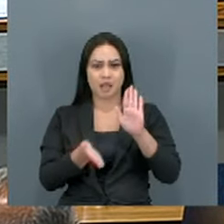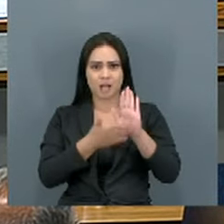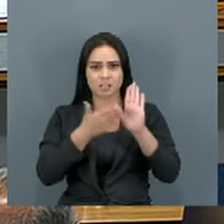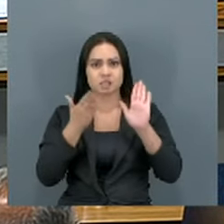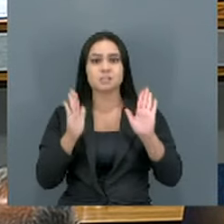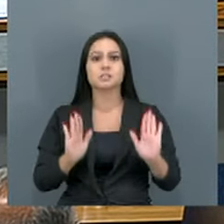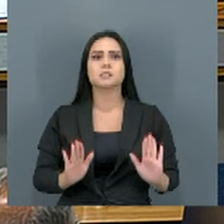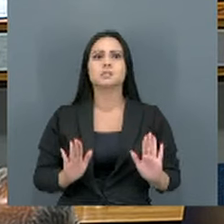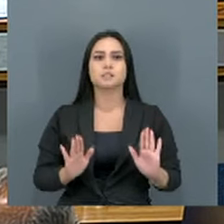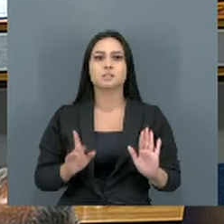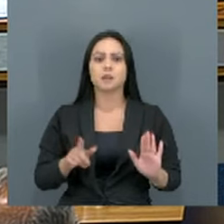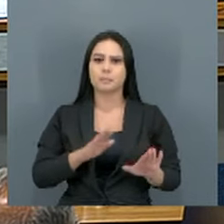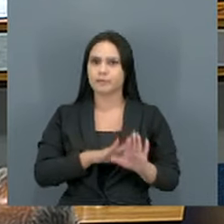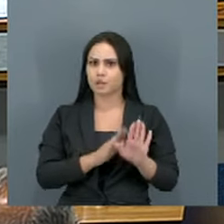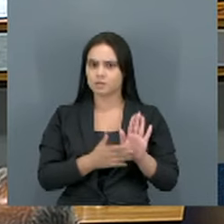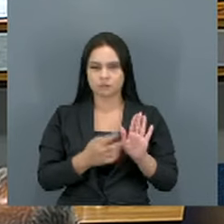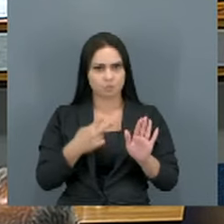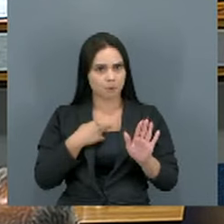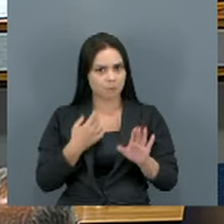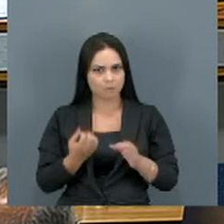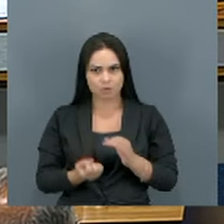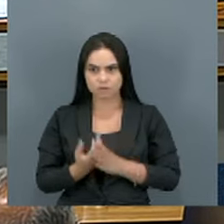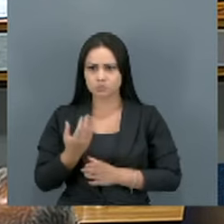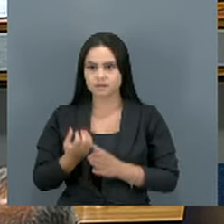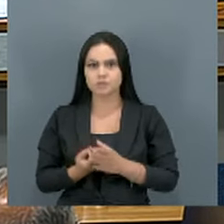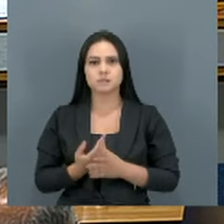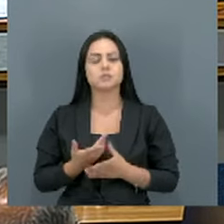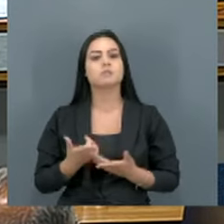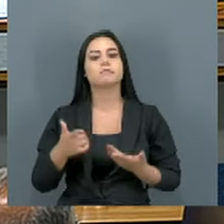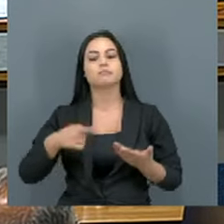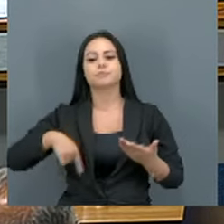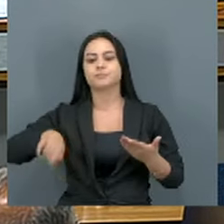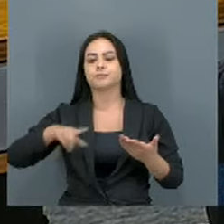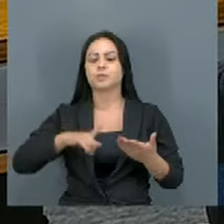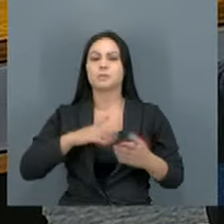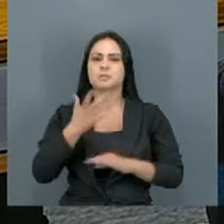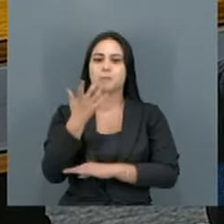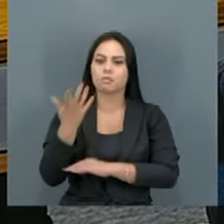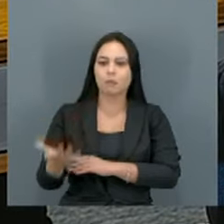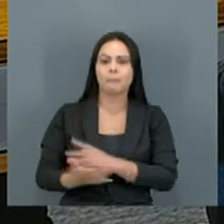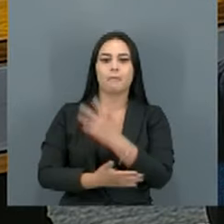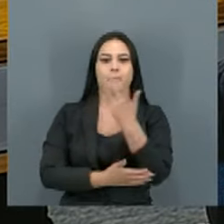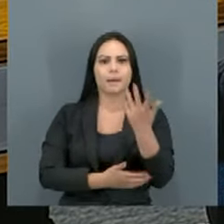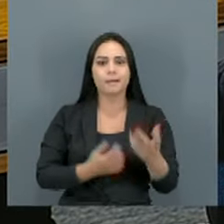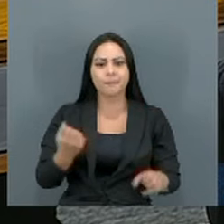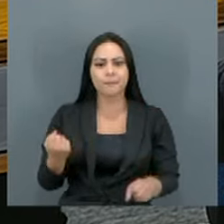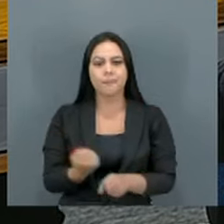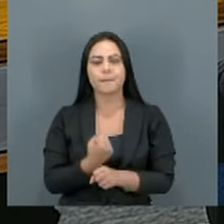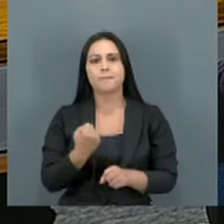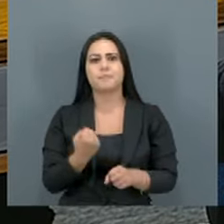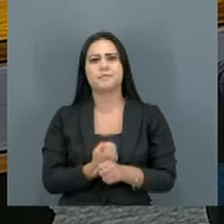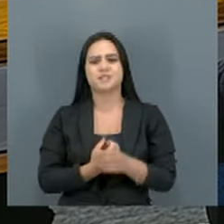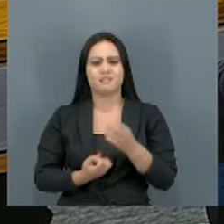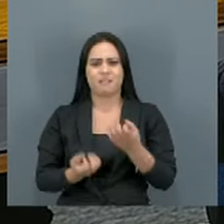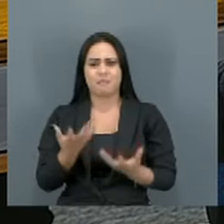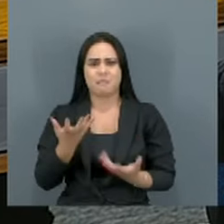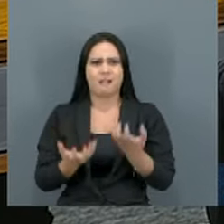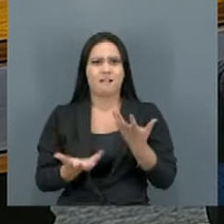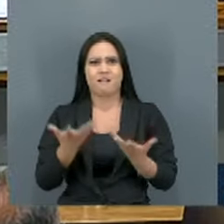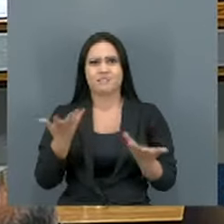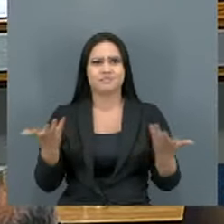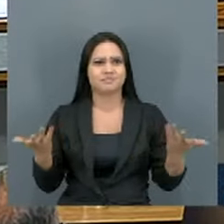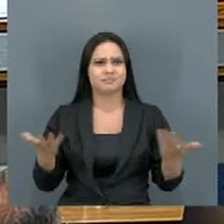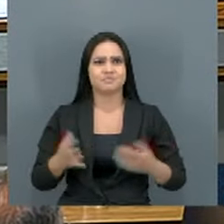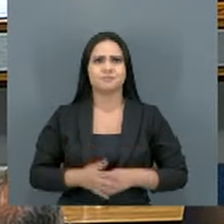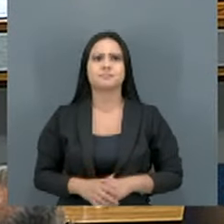Isso deve ser uma ameaça, porque isso não pode produzir. Que pairam sobre elas, como desmatamento, obra de infraestrutura, queimadas, mineração, garimpo. Ou seja,